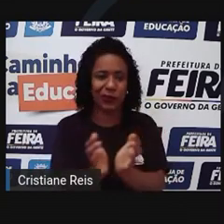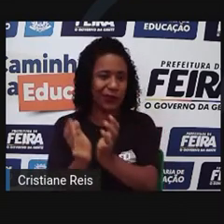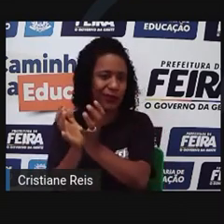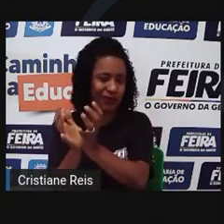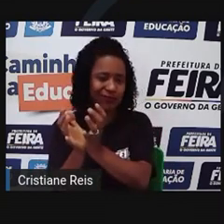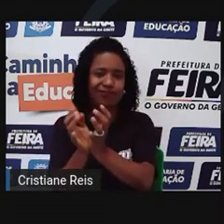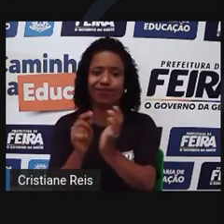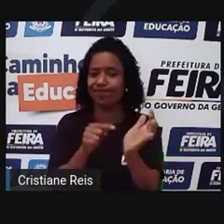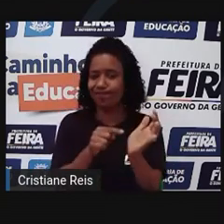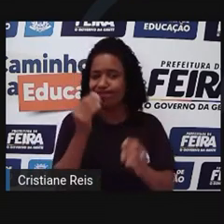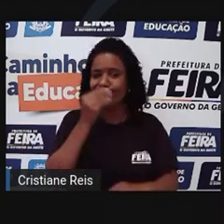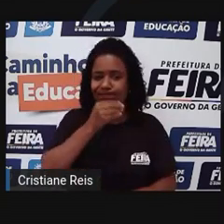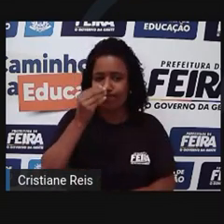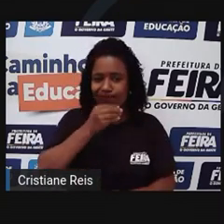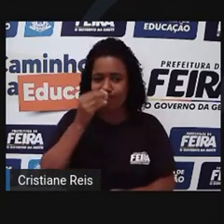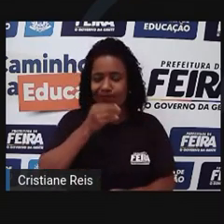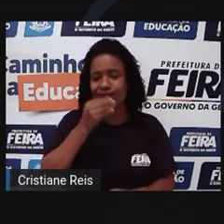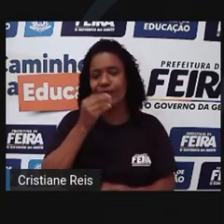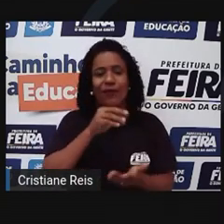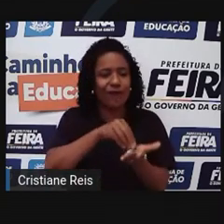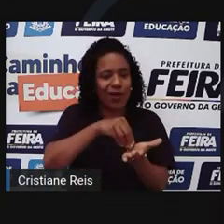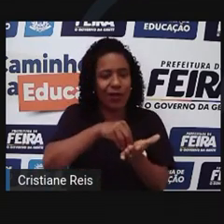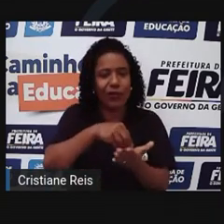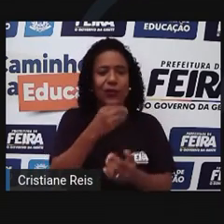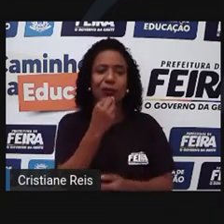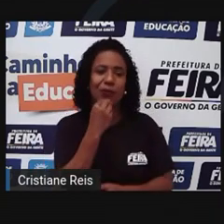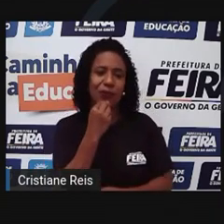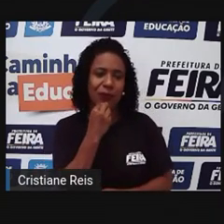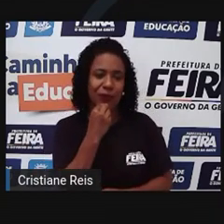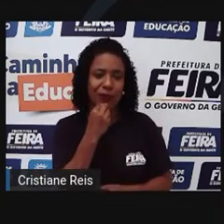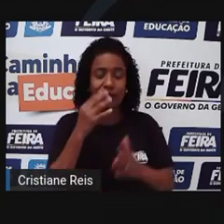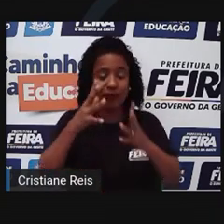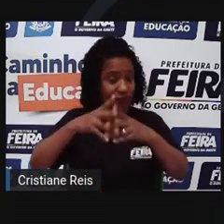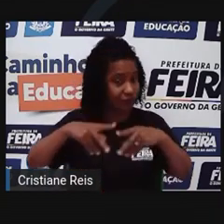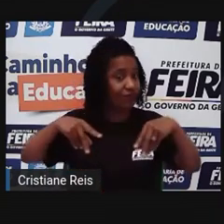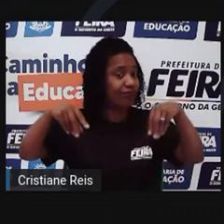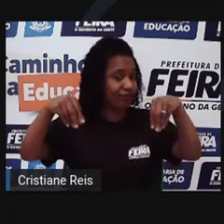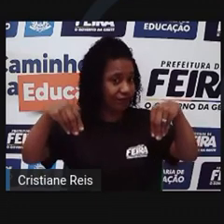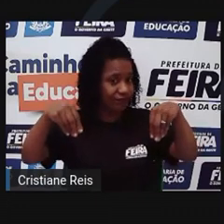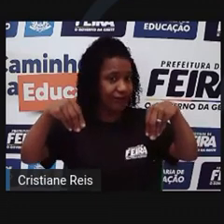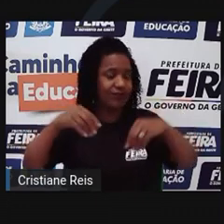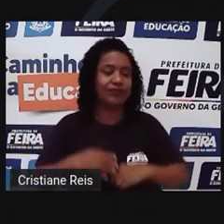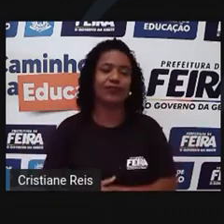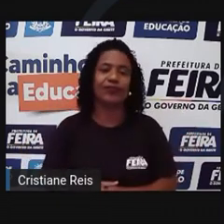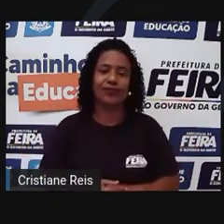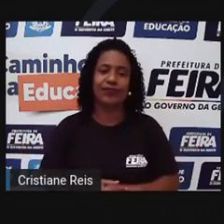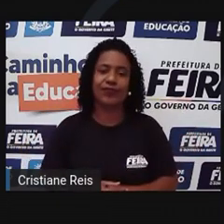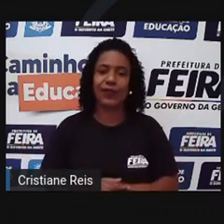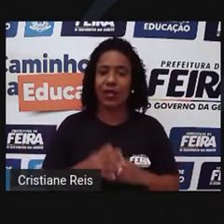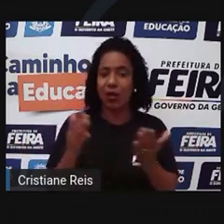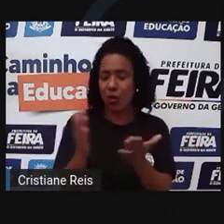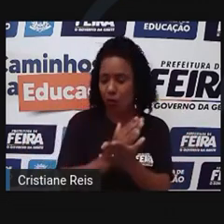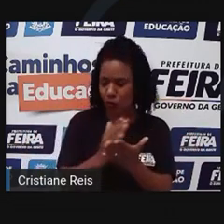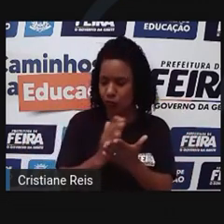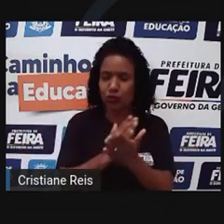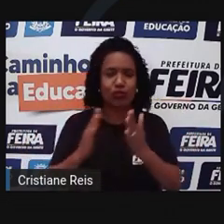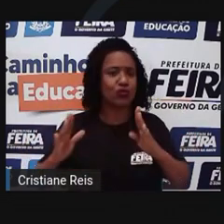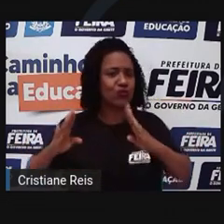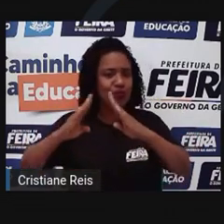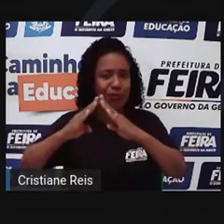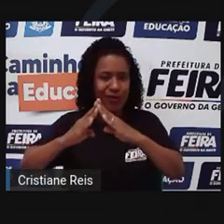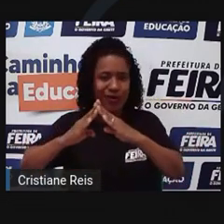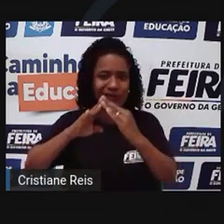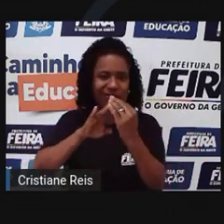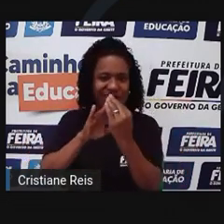gente pode começar pensando na questão do território, né? Então, moradores de periferia, né,